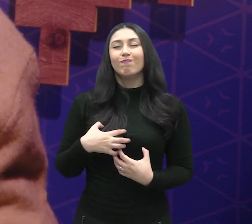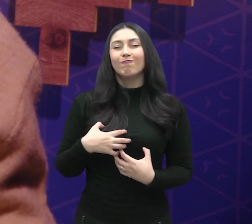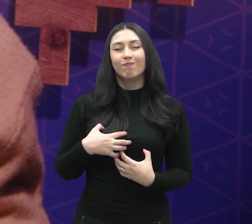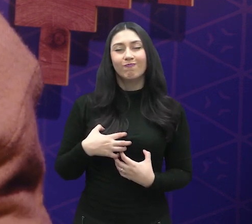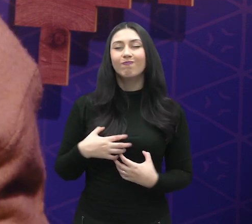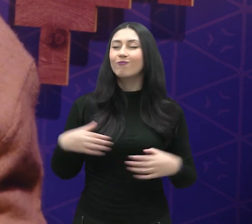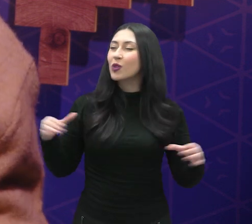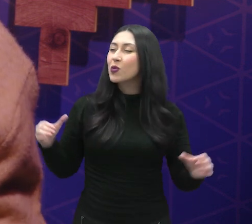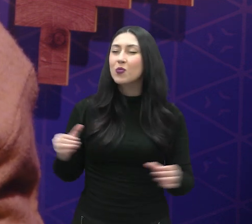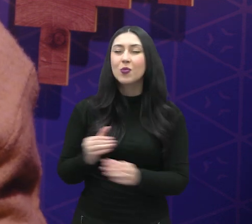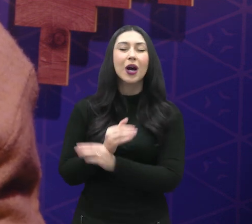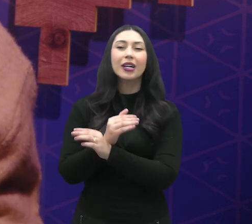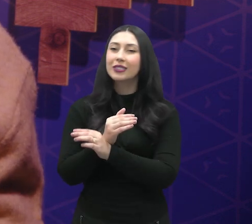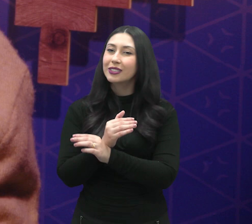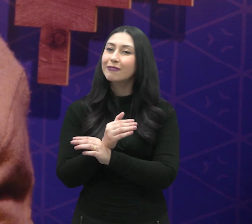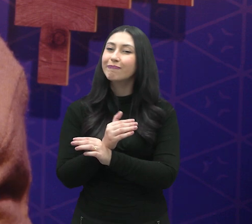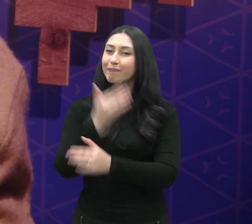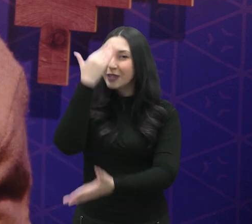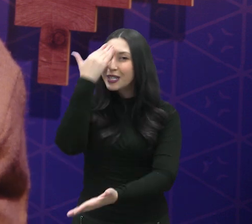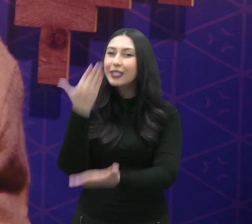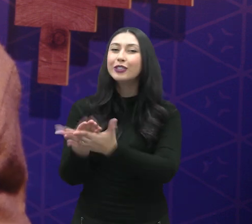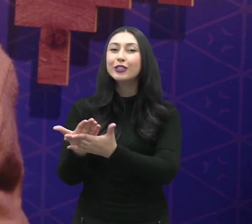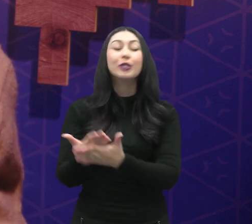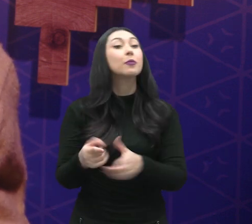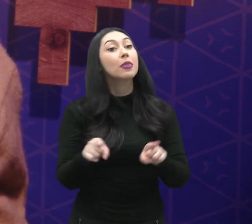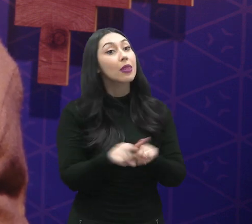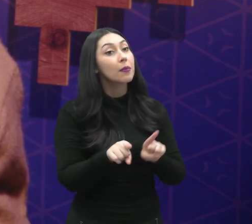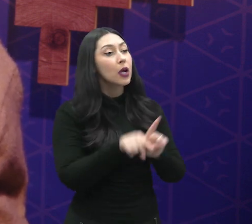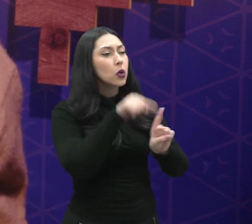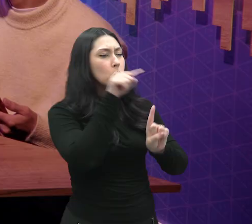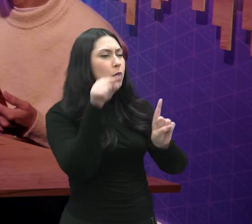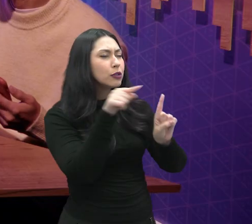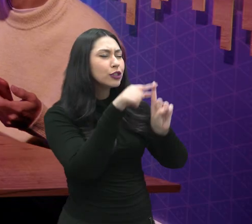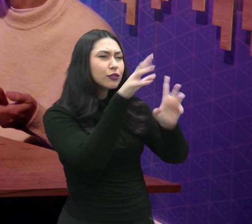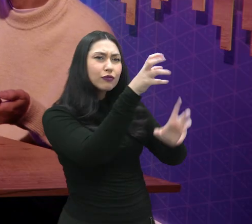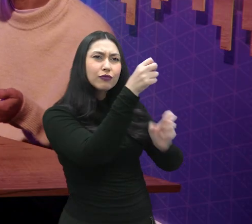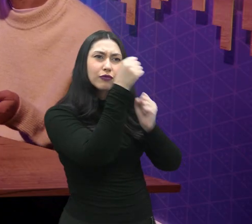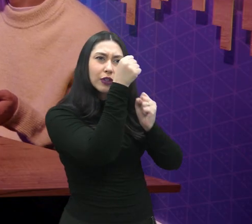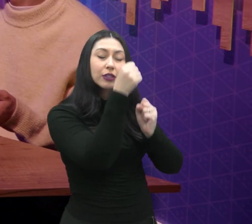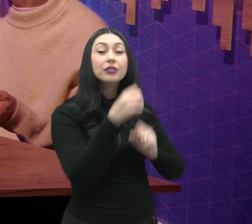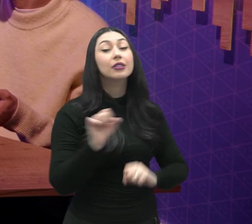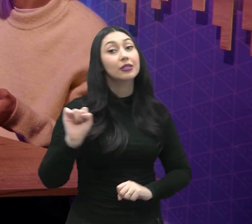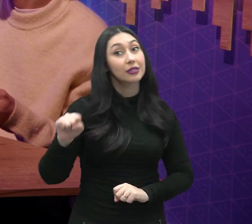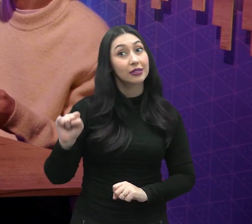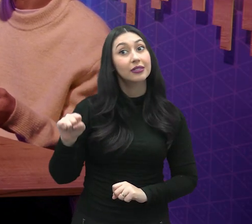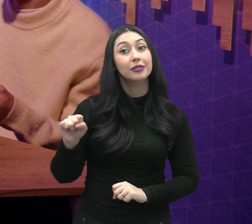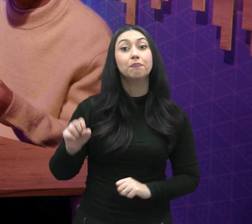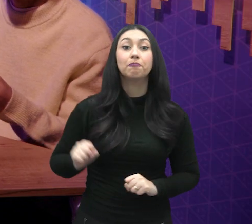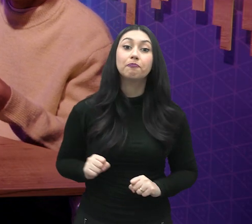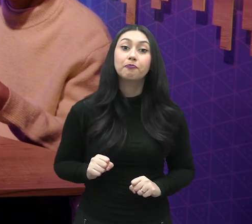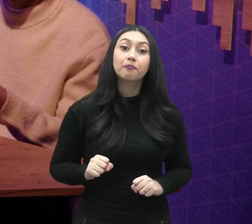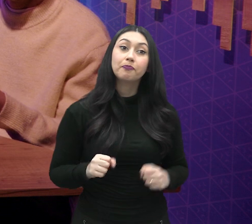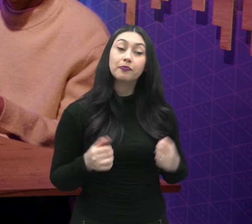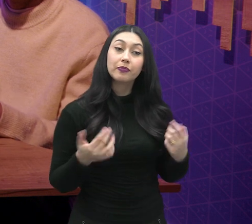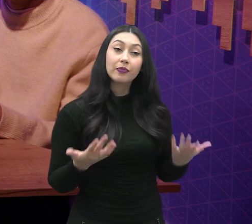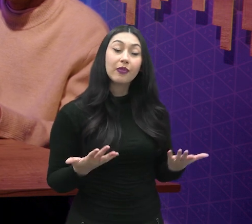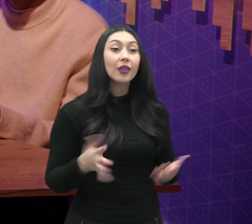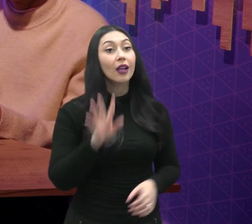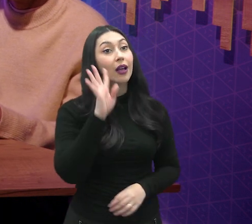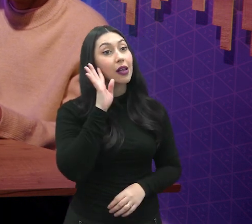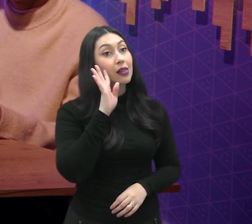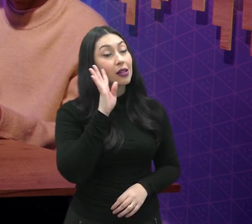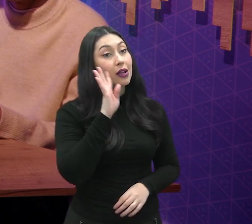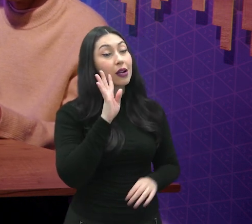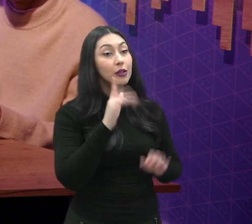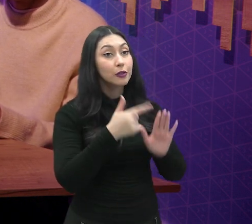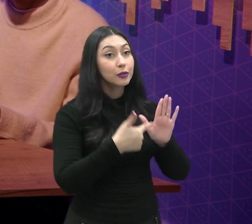te completa, né? Que te realiza como pessoa, aquilo que você acredita. Renova um propósito, renova né? um propósito, isso, perfeito. Perfeito.